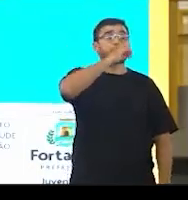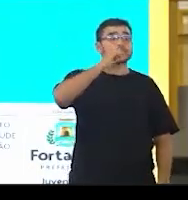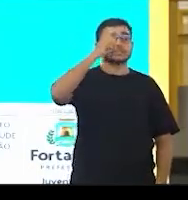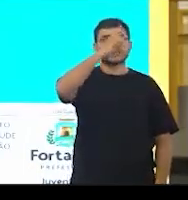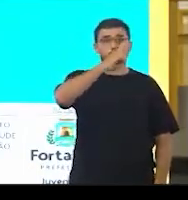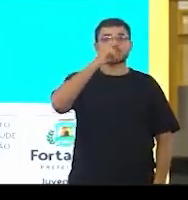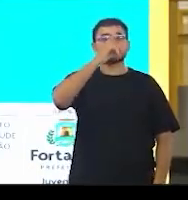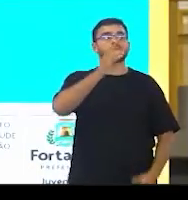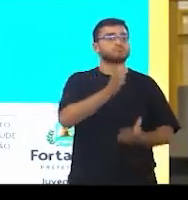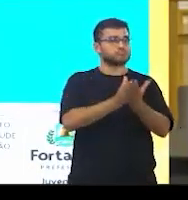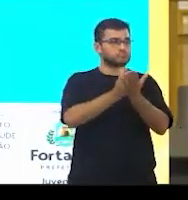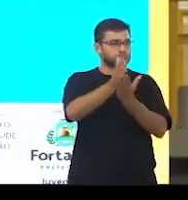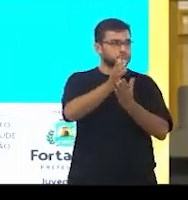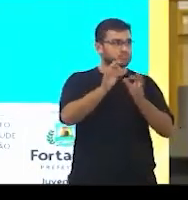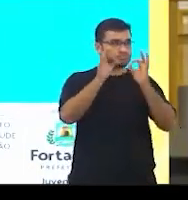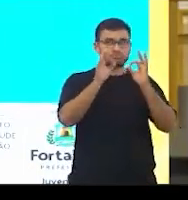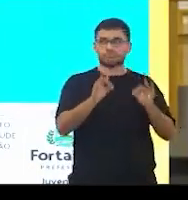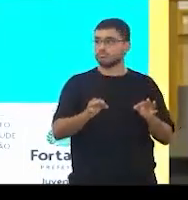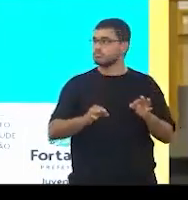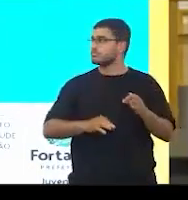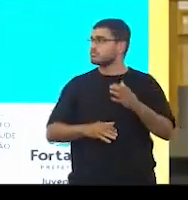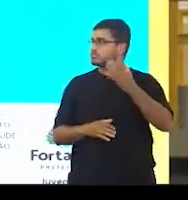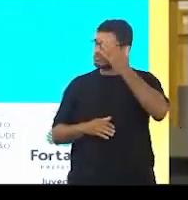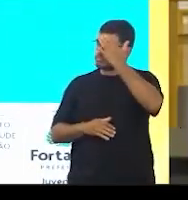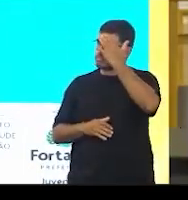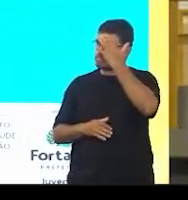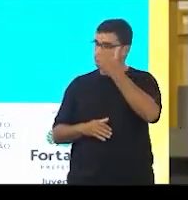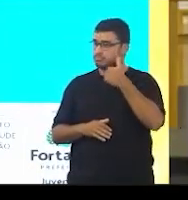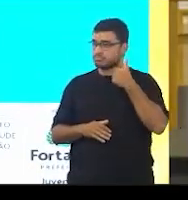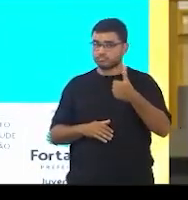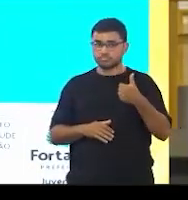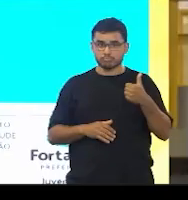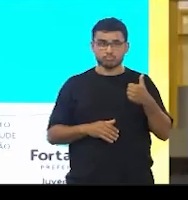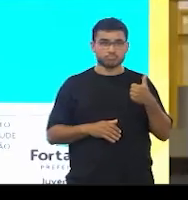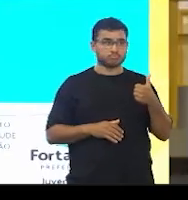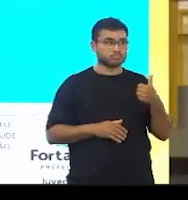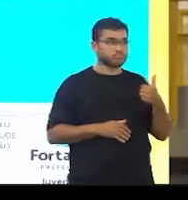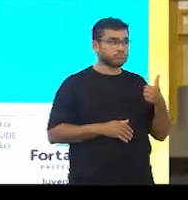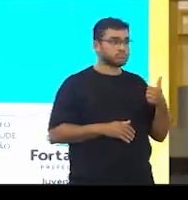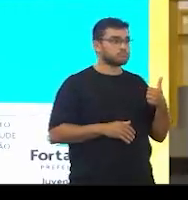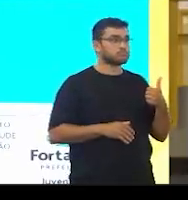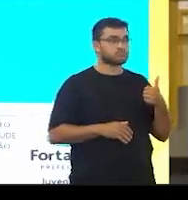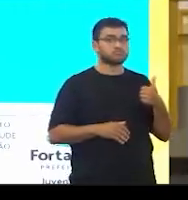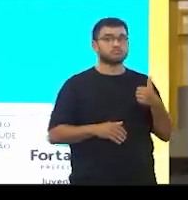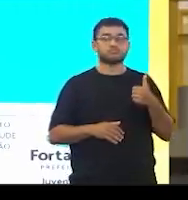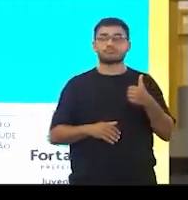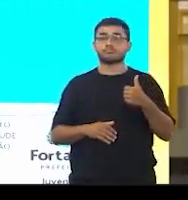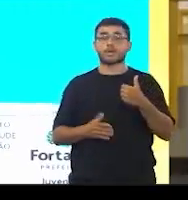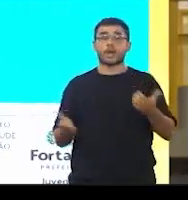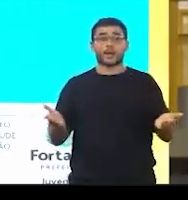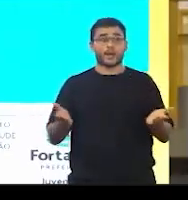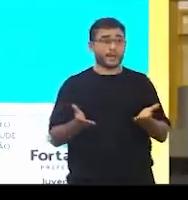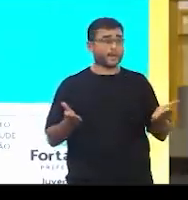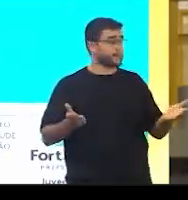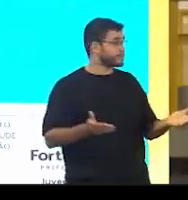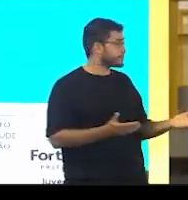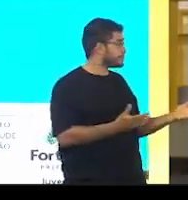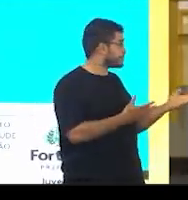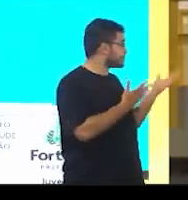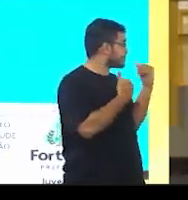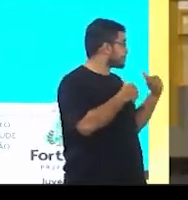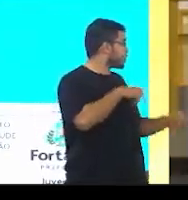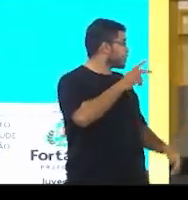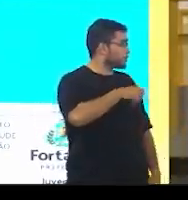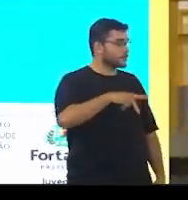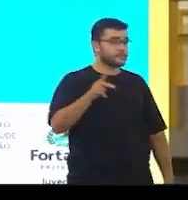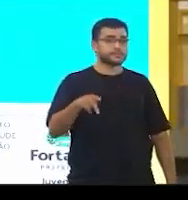seguindo as nossas aulas. Sempre 3 aulas no final de semana, tá legal? Então vamos receber os professores agora com uma salva de palmas. Professor George, professor